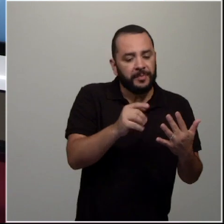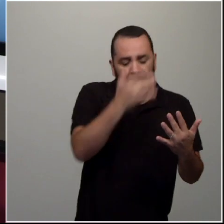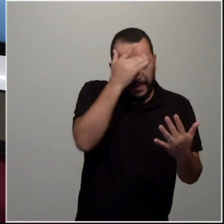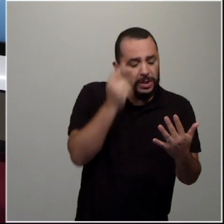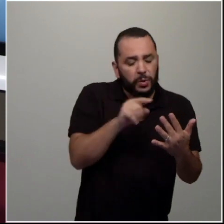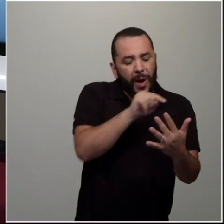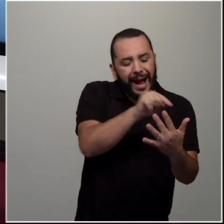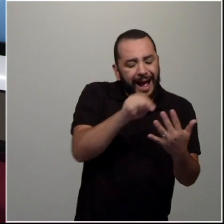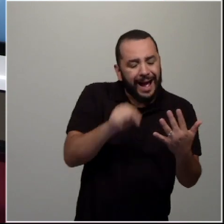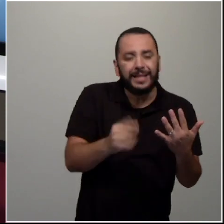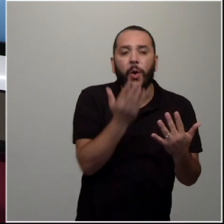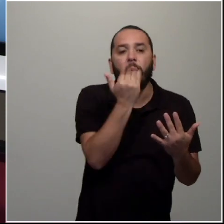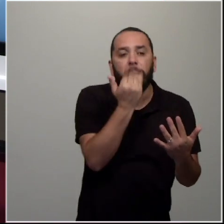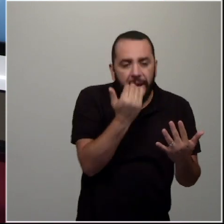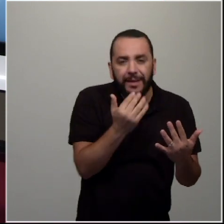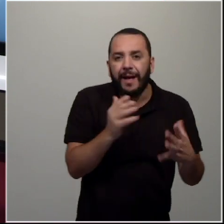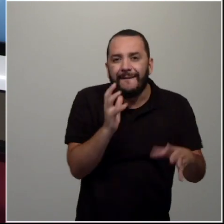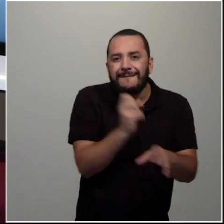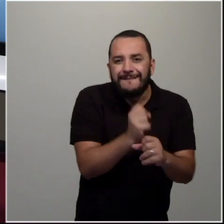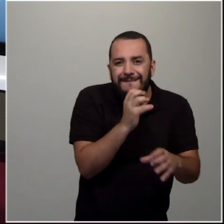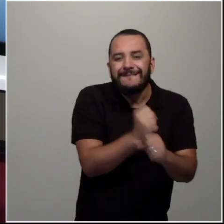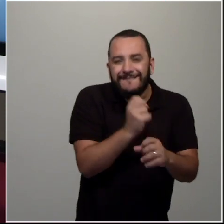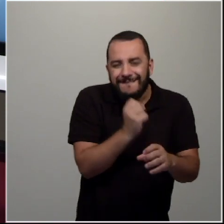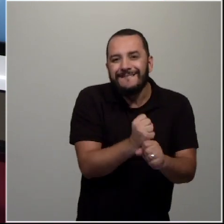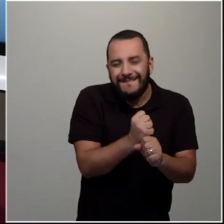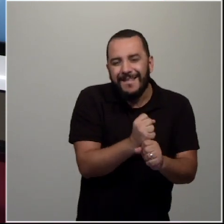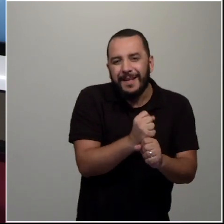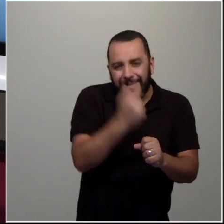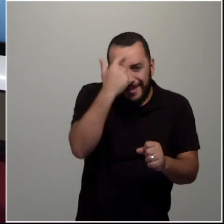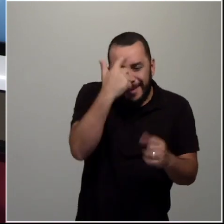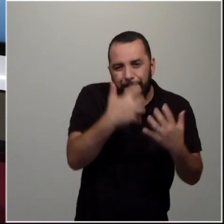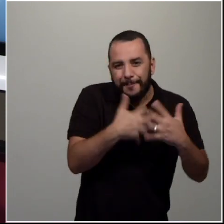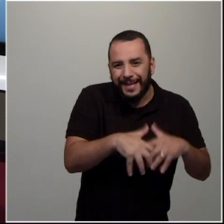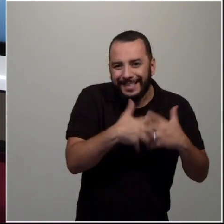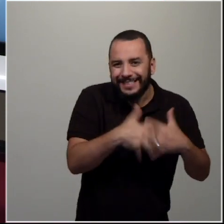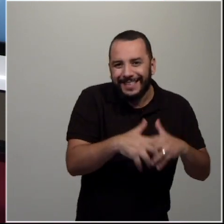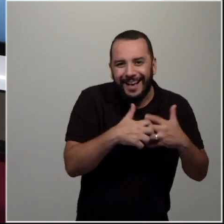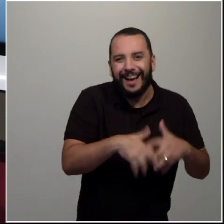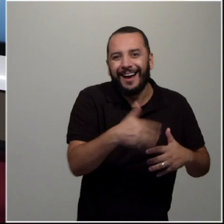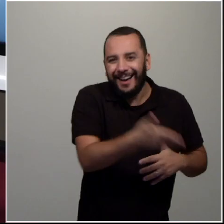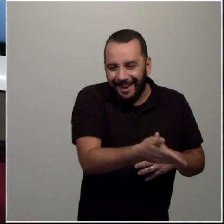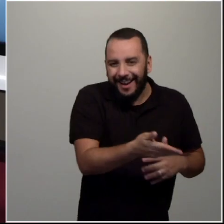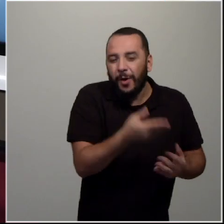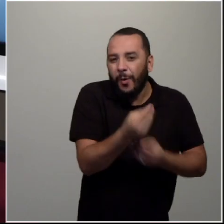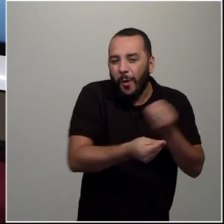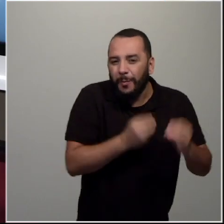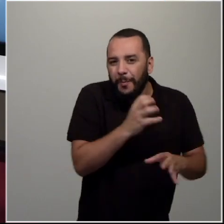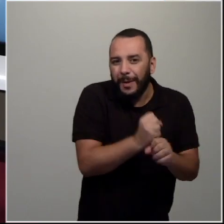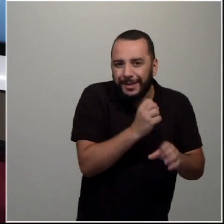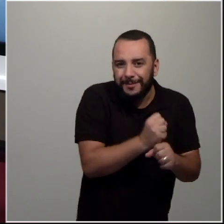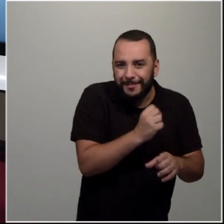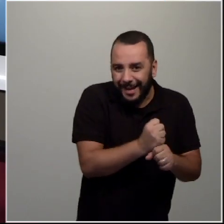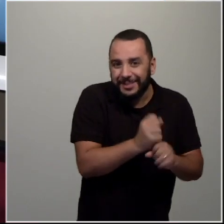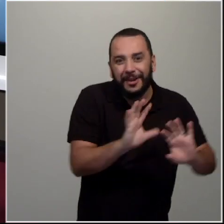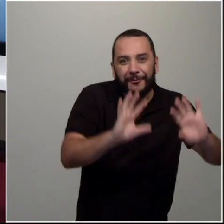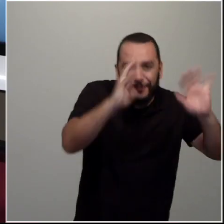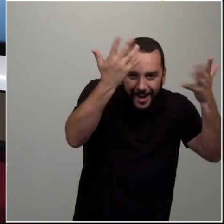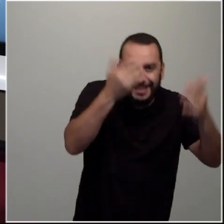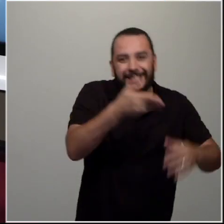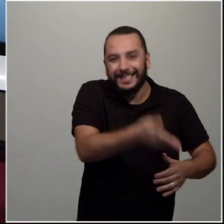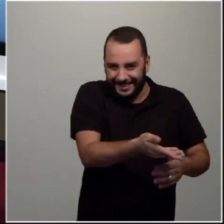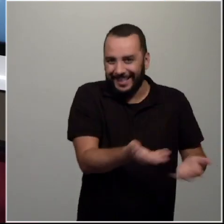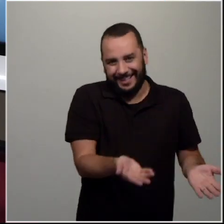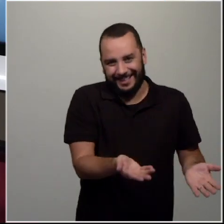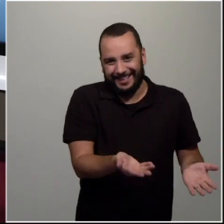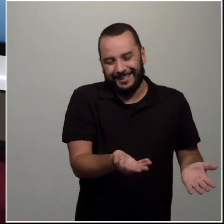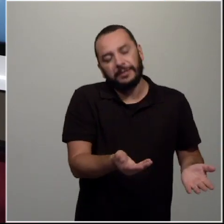um determinado tipo de alimento então começar a pensar matematicamente a realização dessa festa né